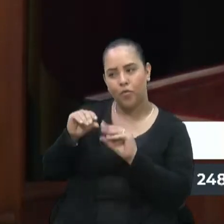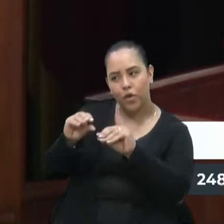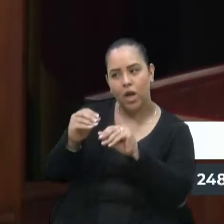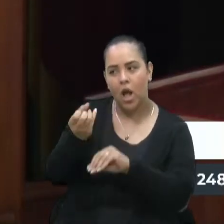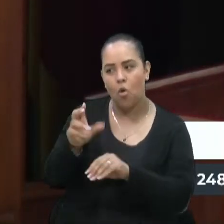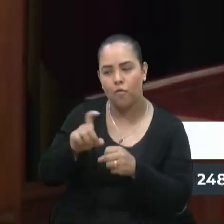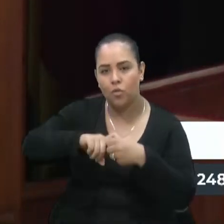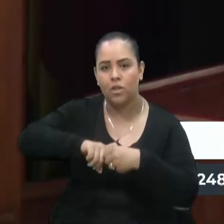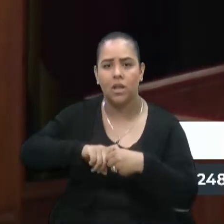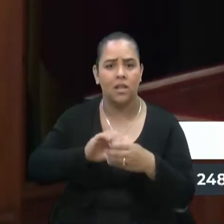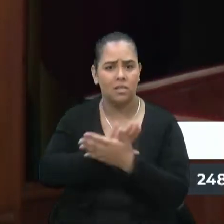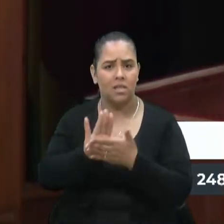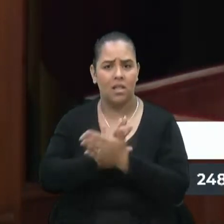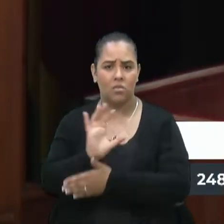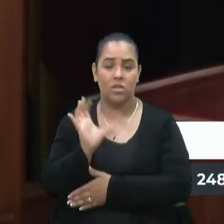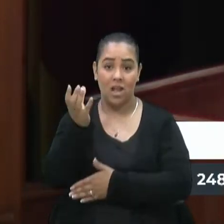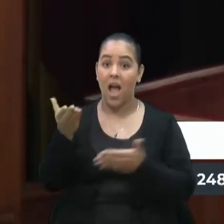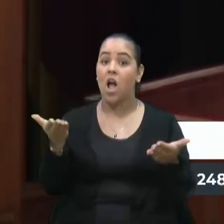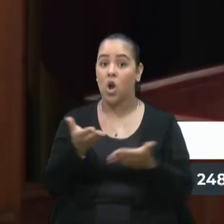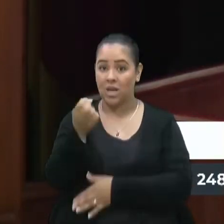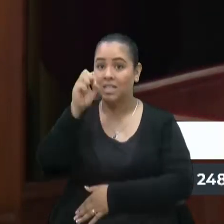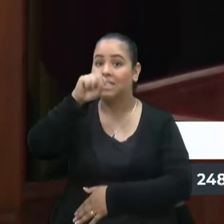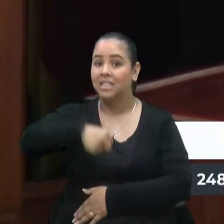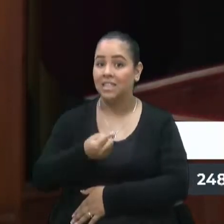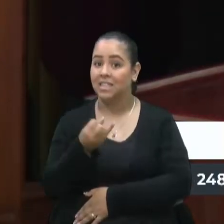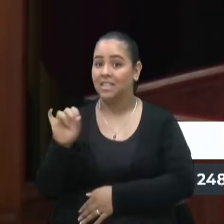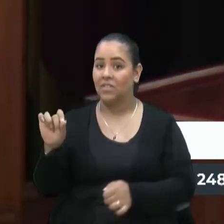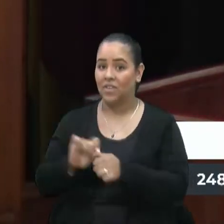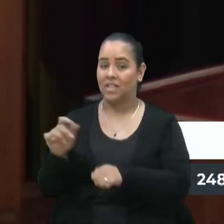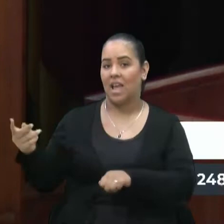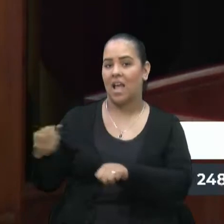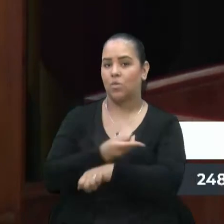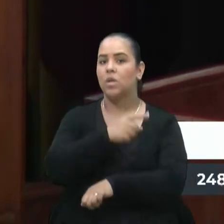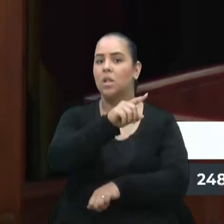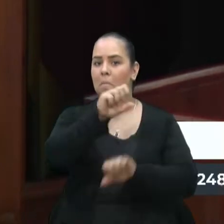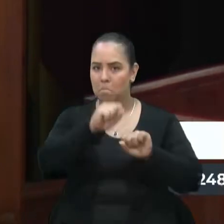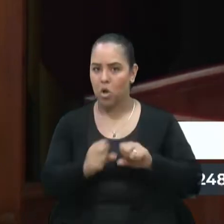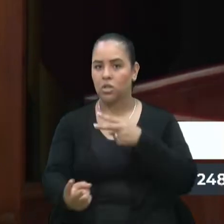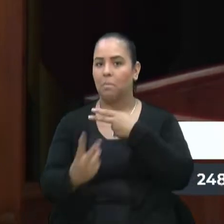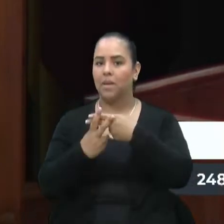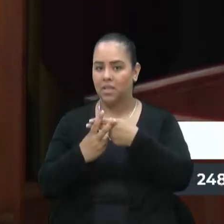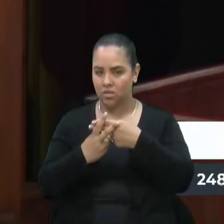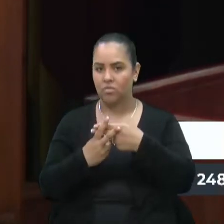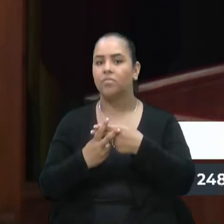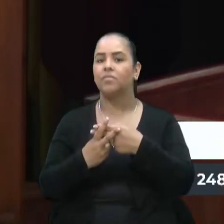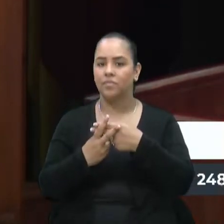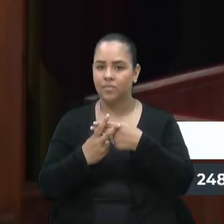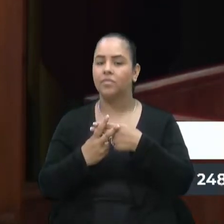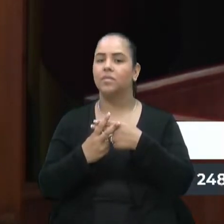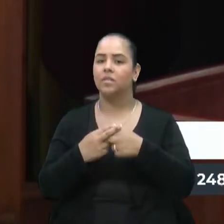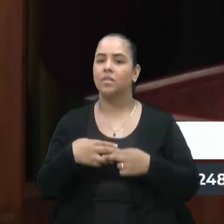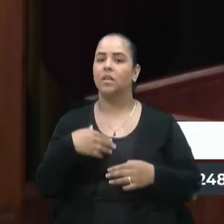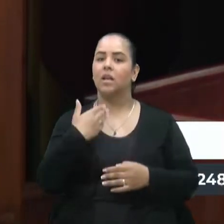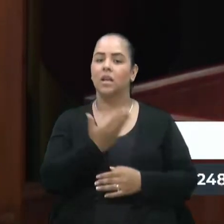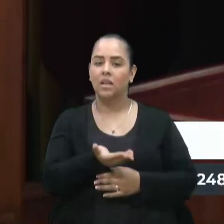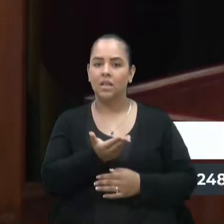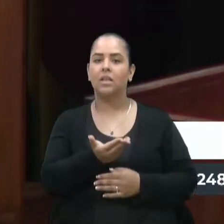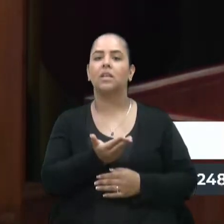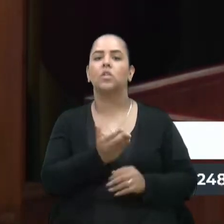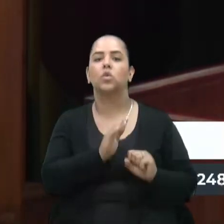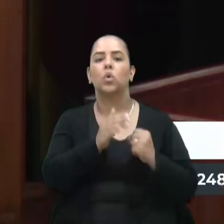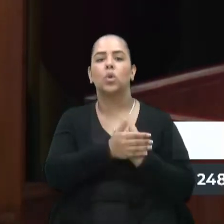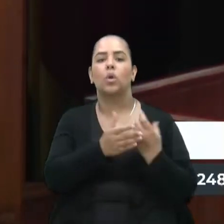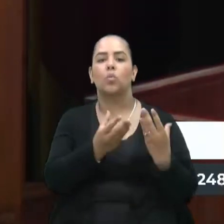nada acontecia. Agora, se eles descumprem, eles podem ser presos em flagrante. E a Patrulha Maria da Penha inibiu muito esse tipo